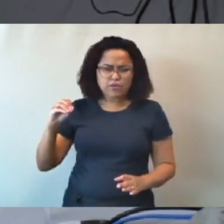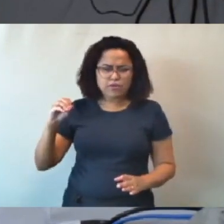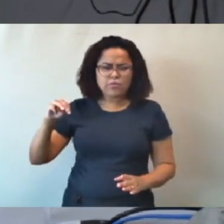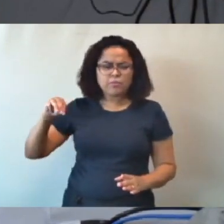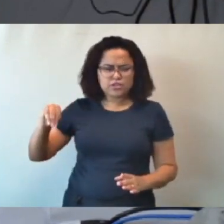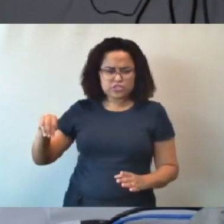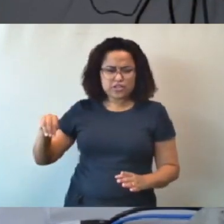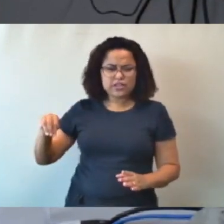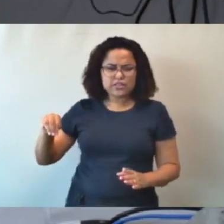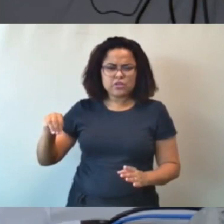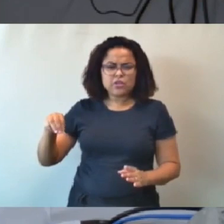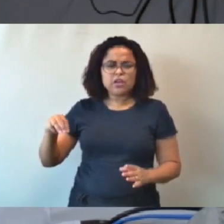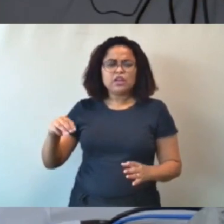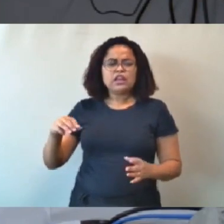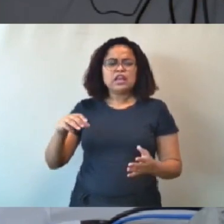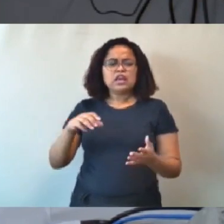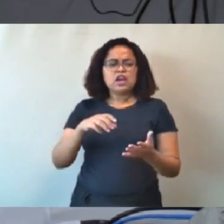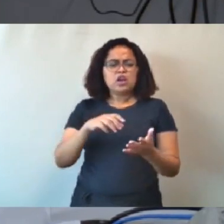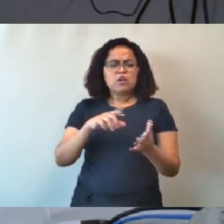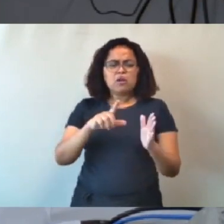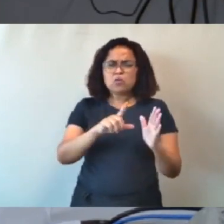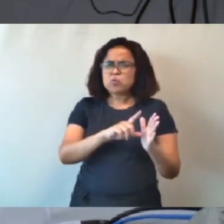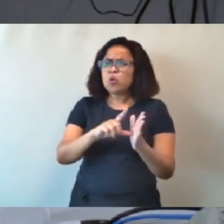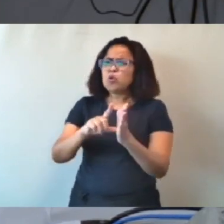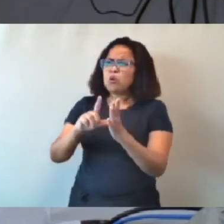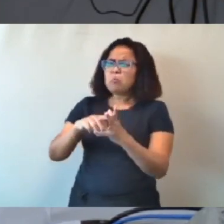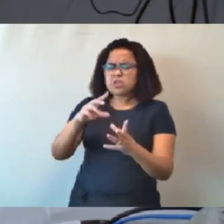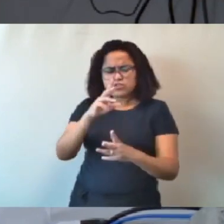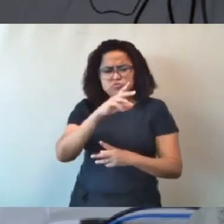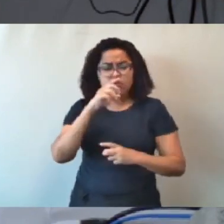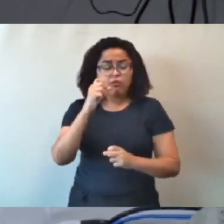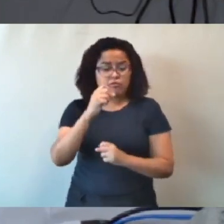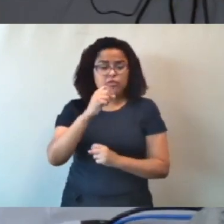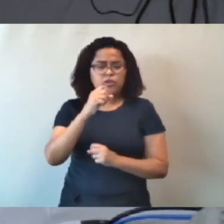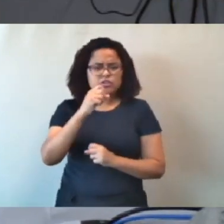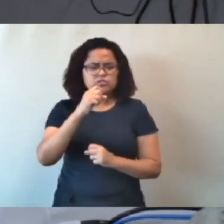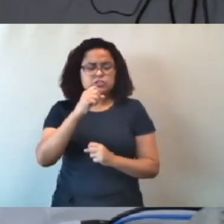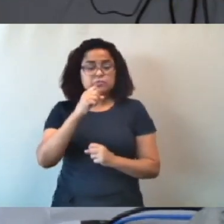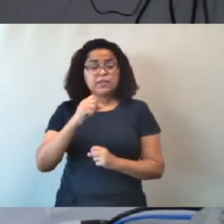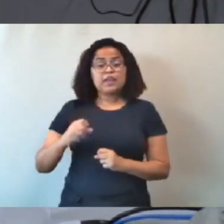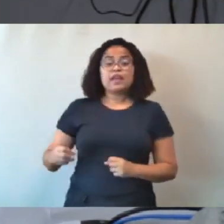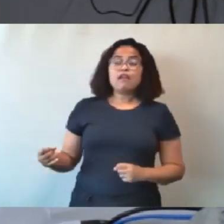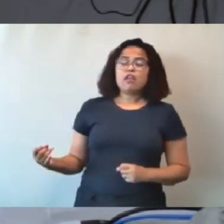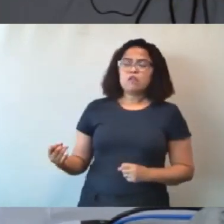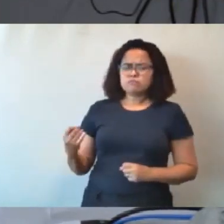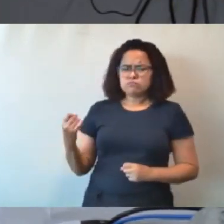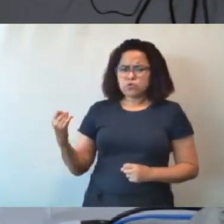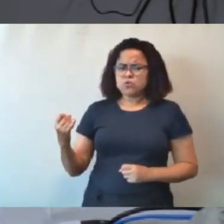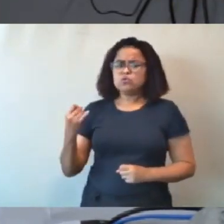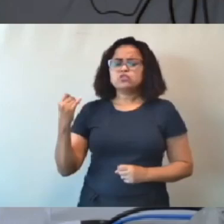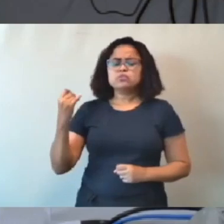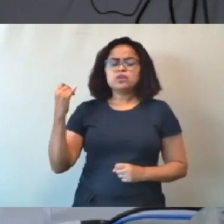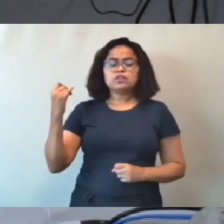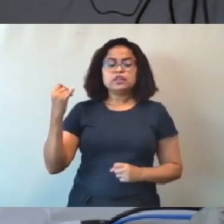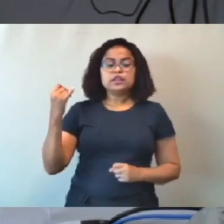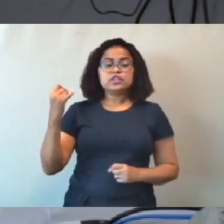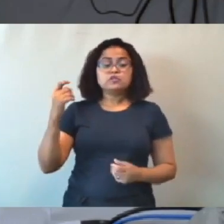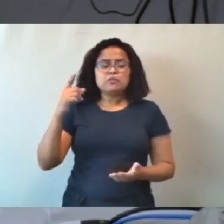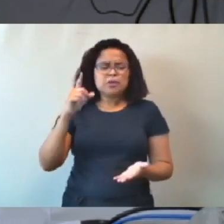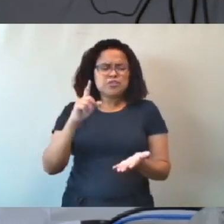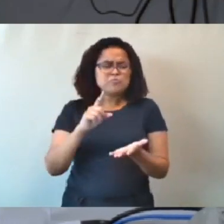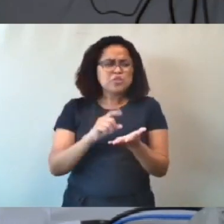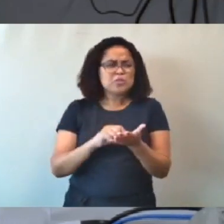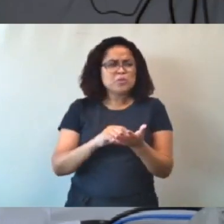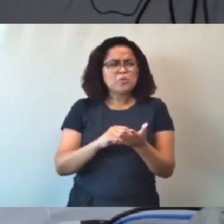né? Que foi fundamental para ainda diminuir ainda aquele trânsito que era